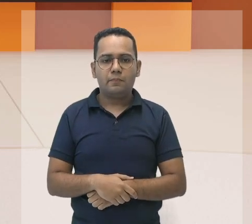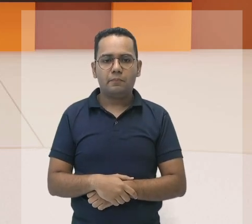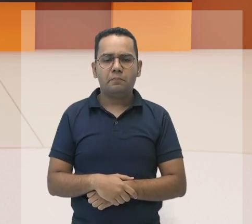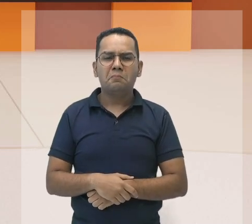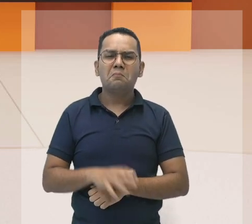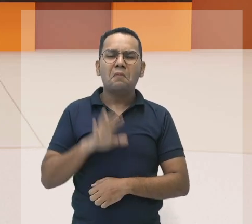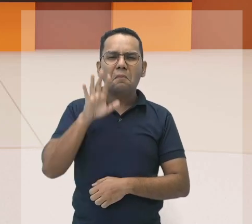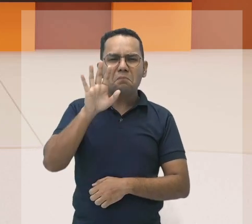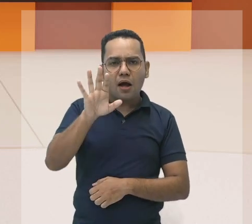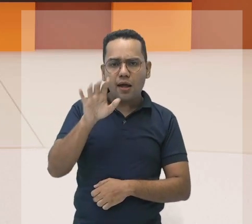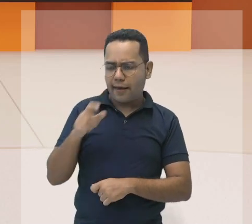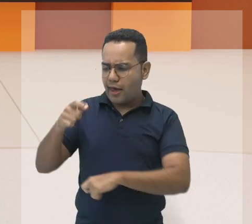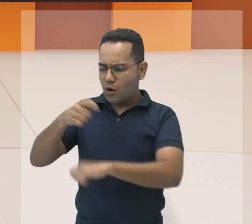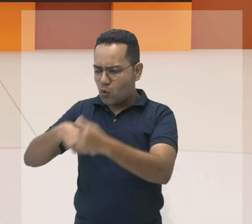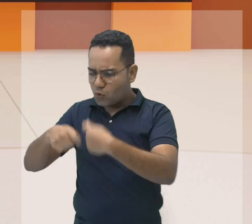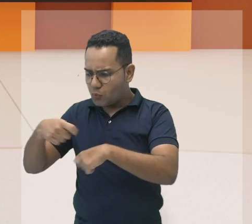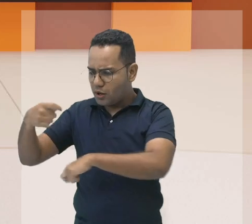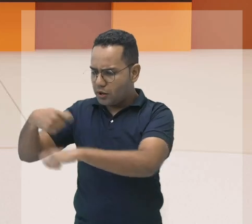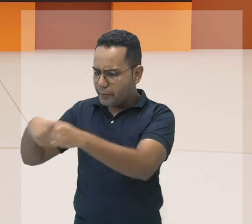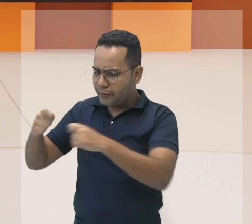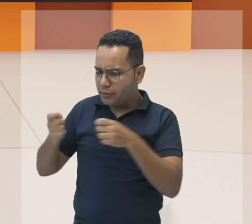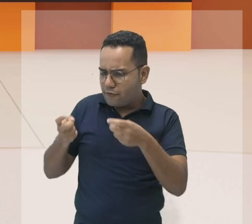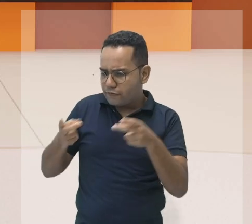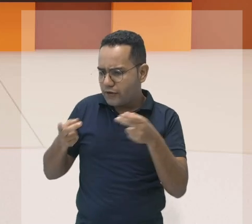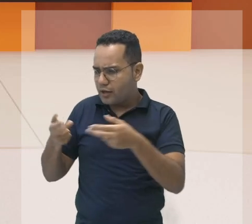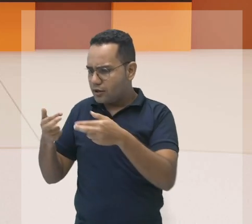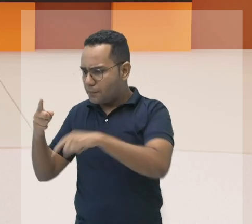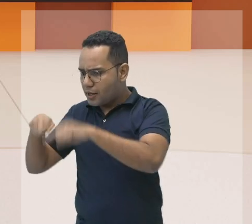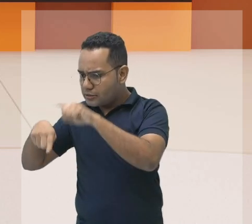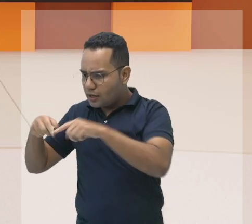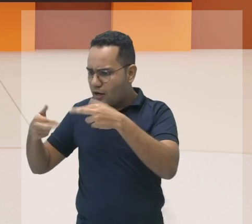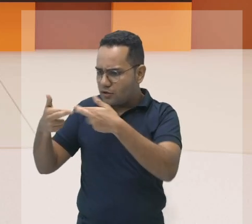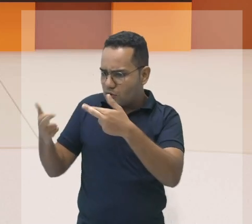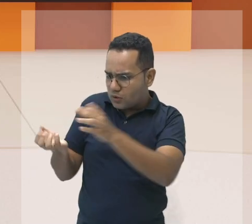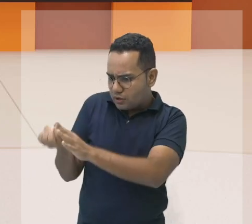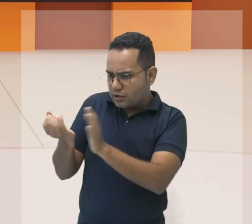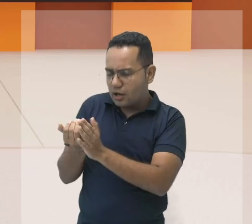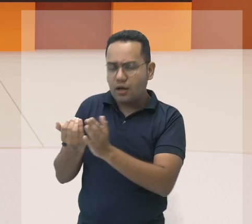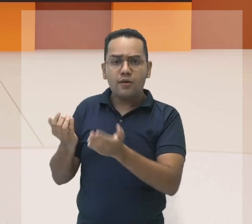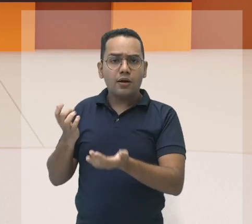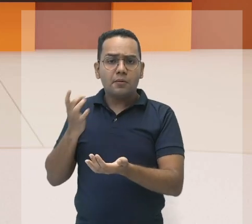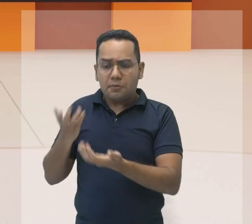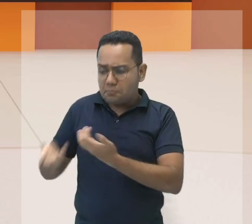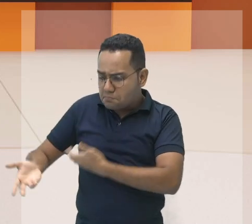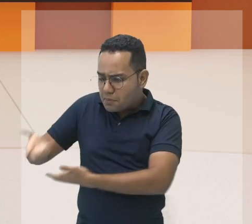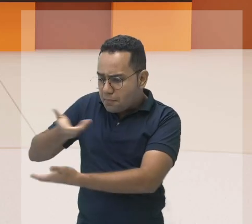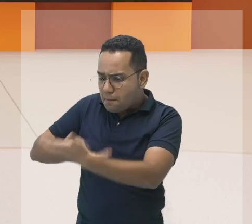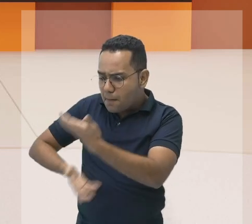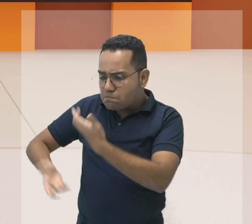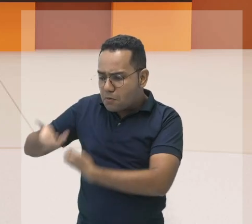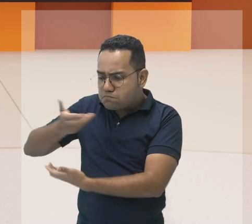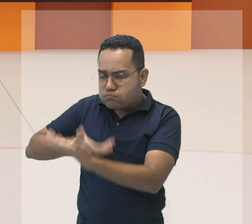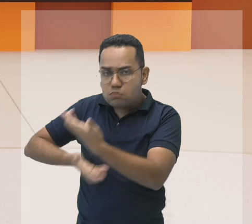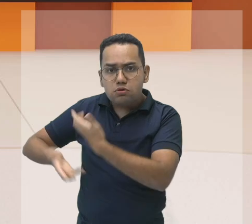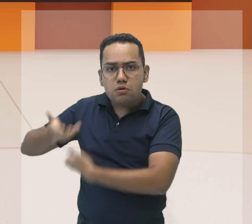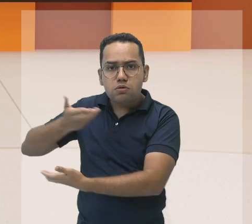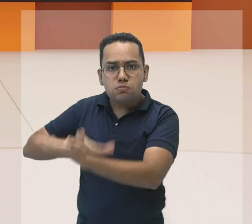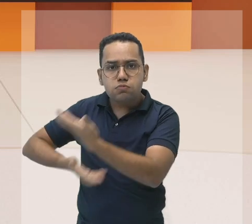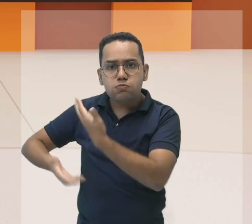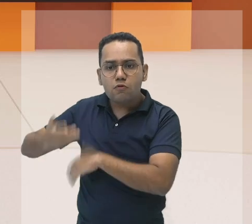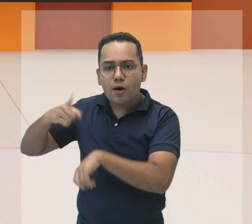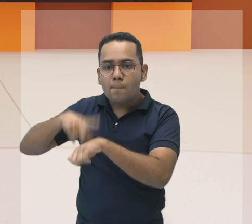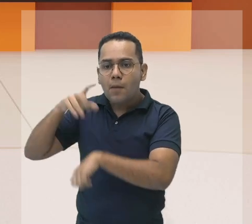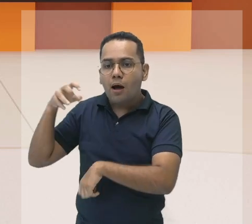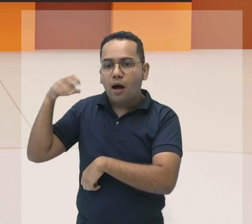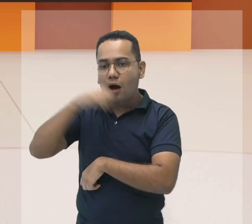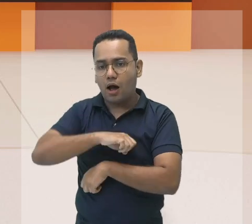da globalização, as trocas comerciais ficaram muito intensas, porque nós tivemos ali a evolução dos meios de transporte,